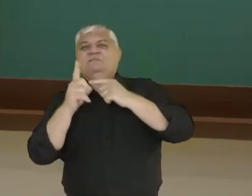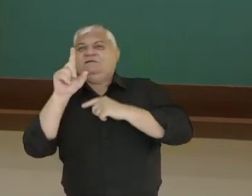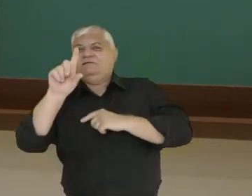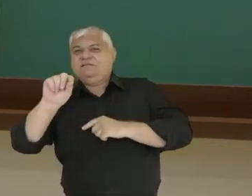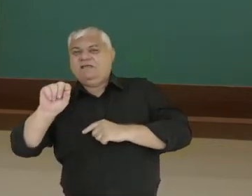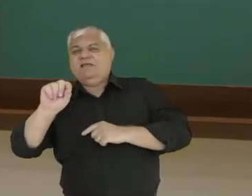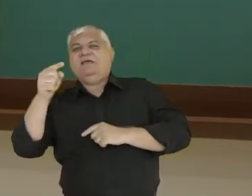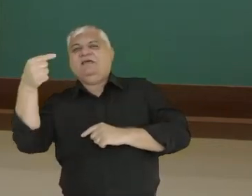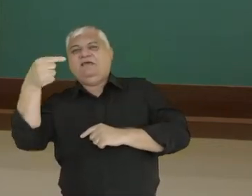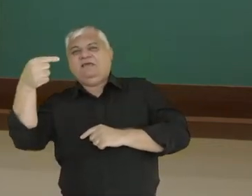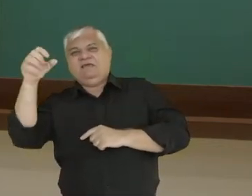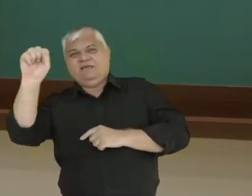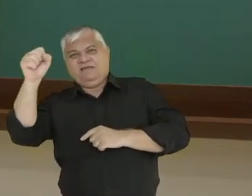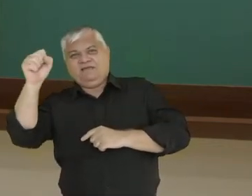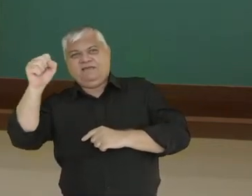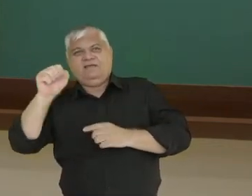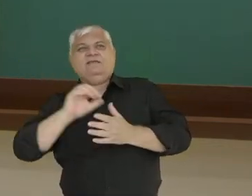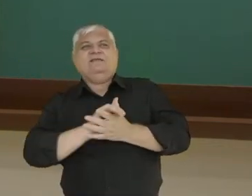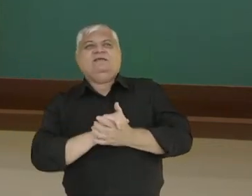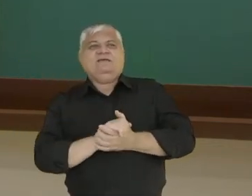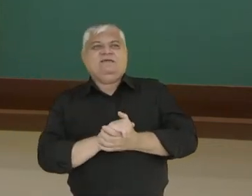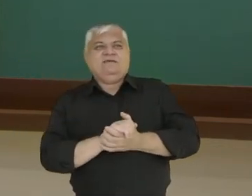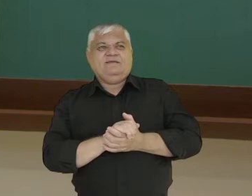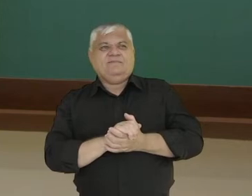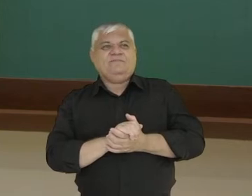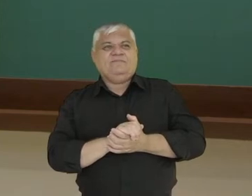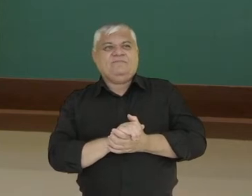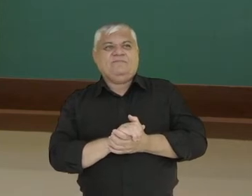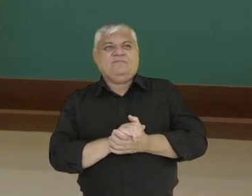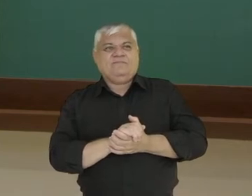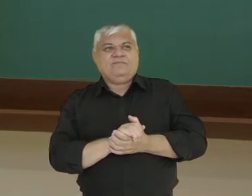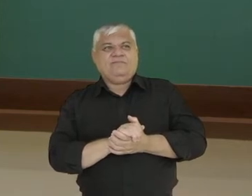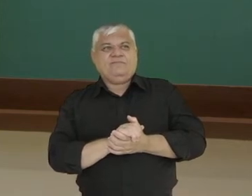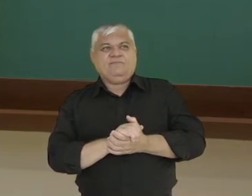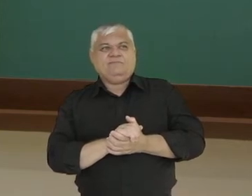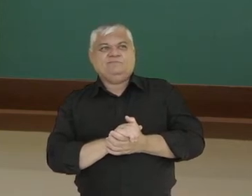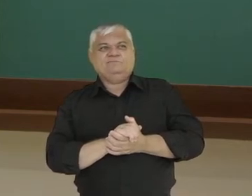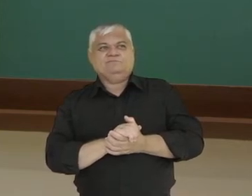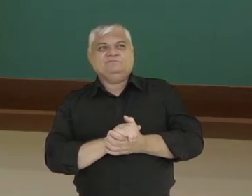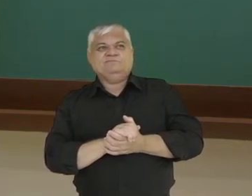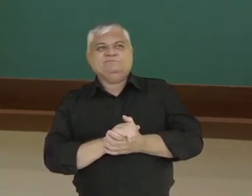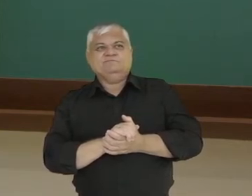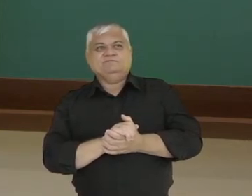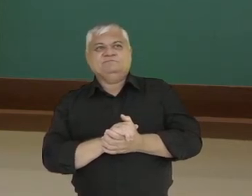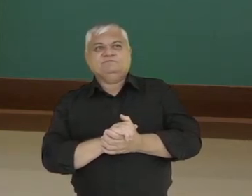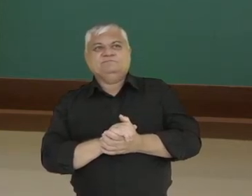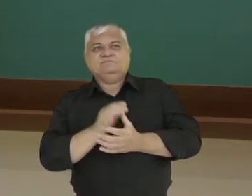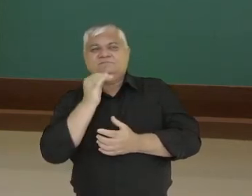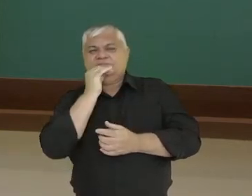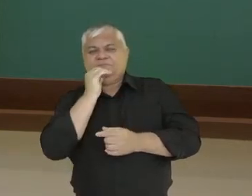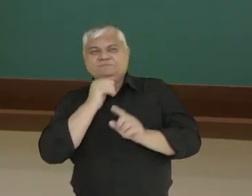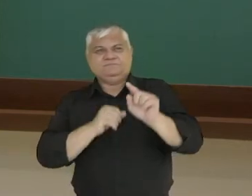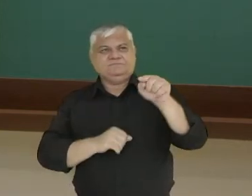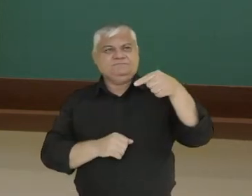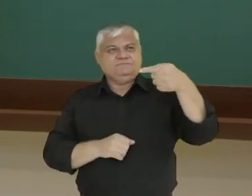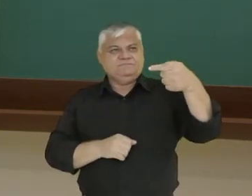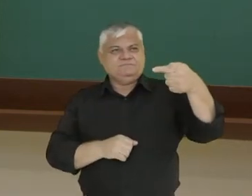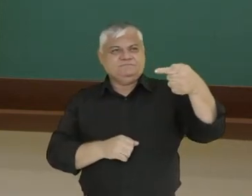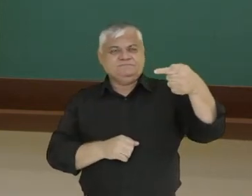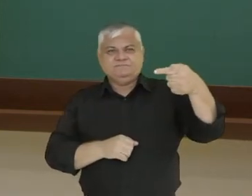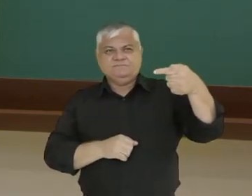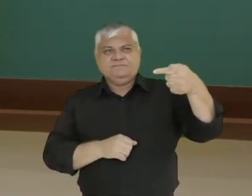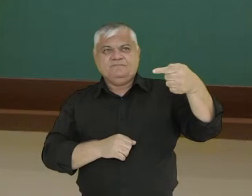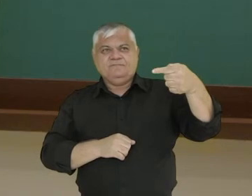4,8 mais o log de 10 na menos 8. Esse sinal de menos, pessoal,